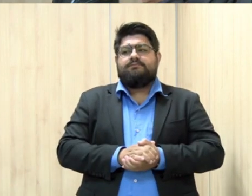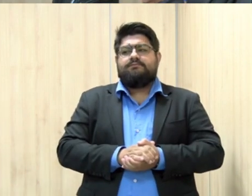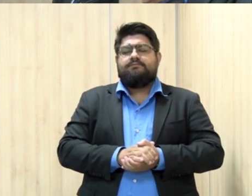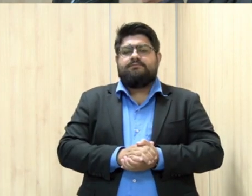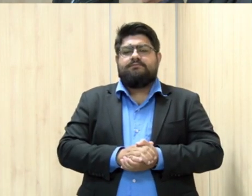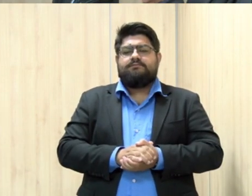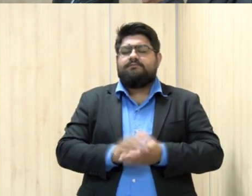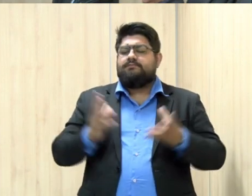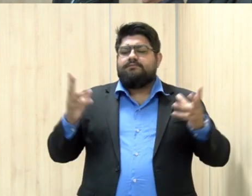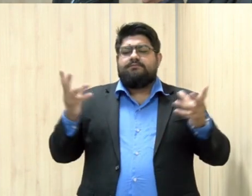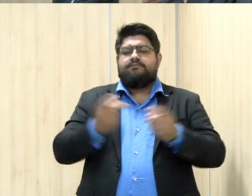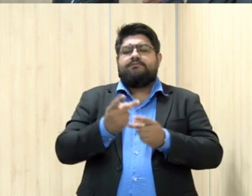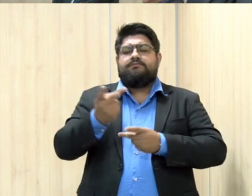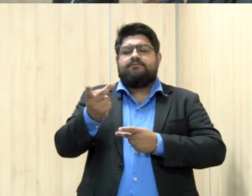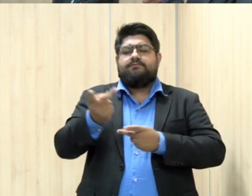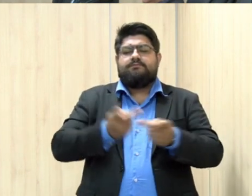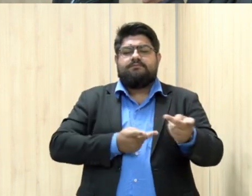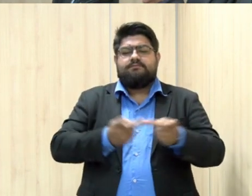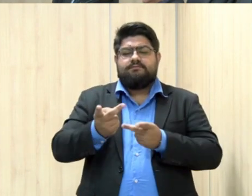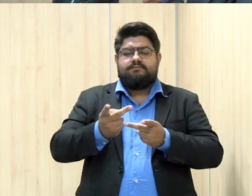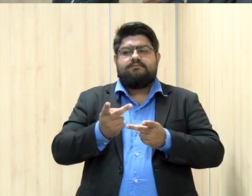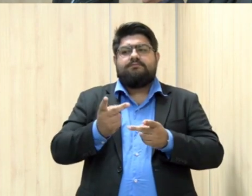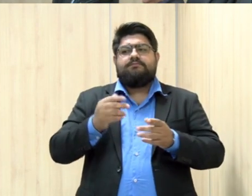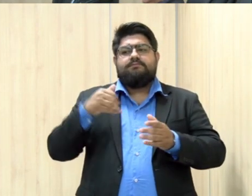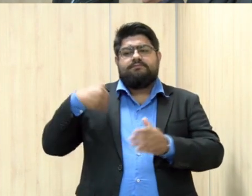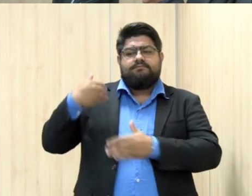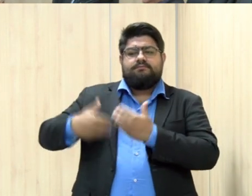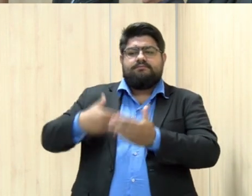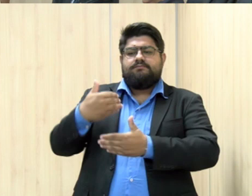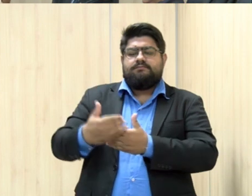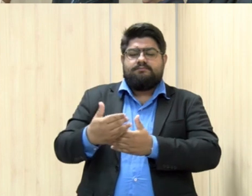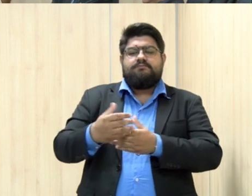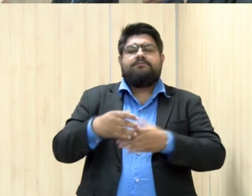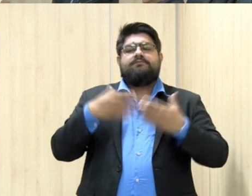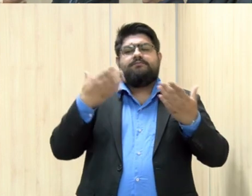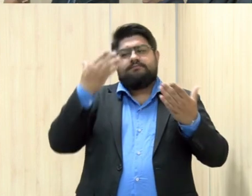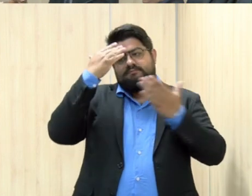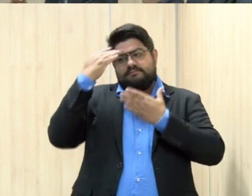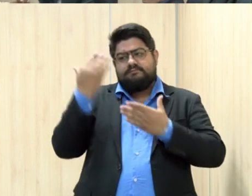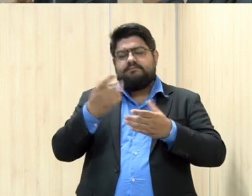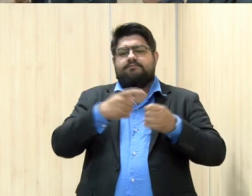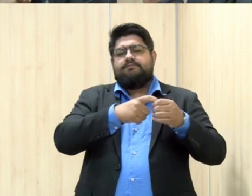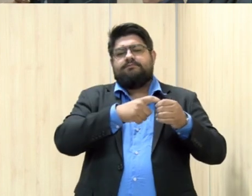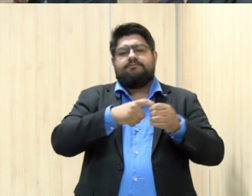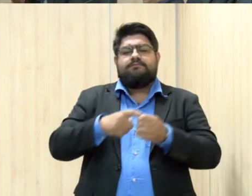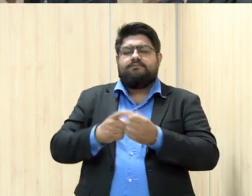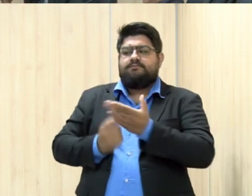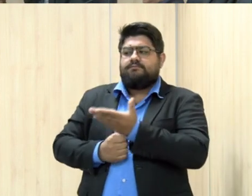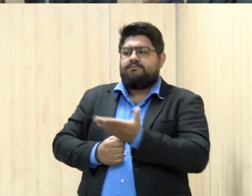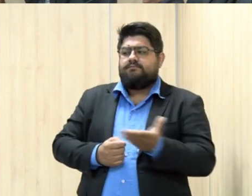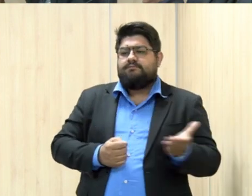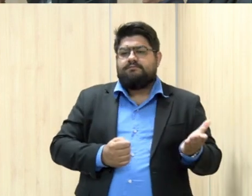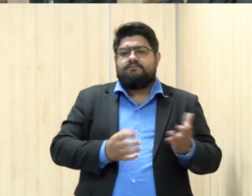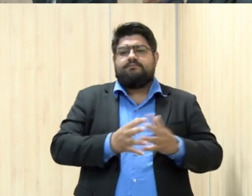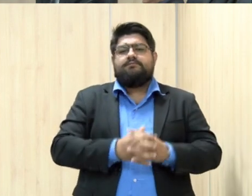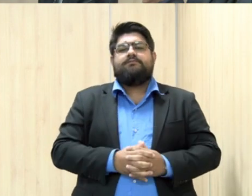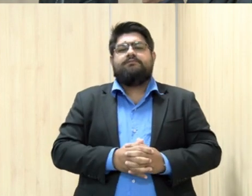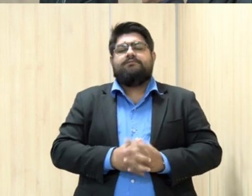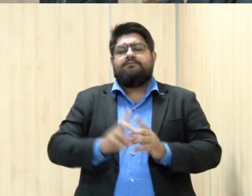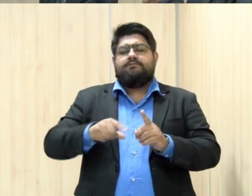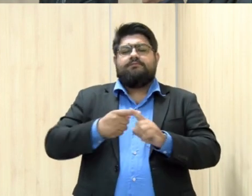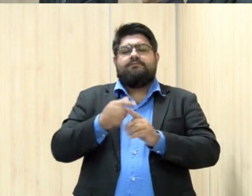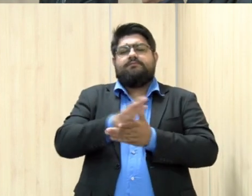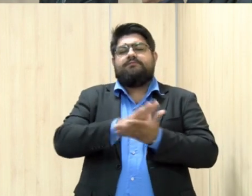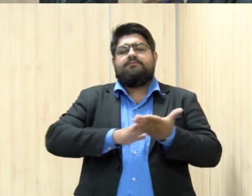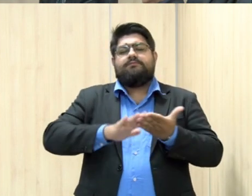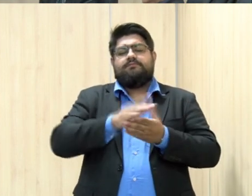de todos os projetos que tramitam na casa passar por aqui muito obrigado pela parceria do Senhor e nada mais